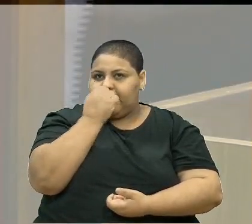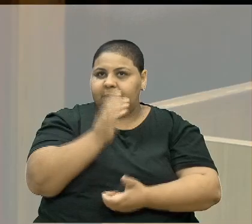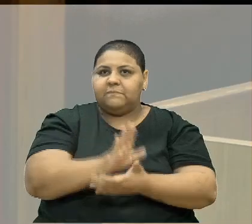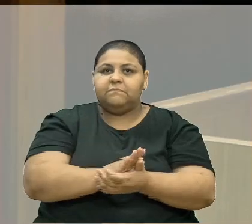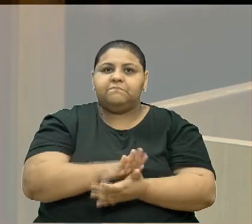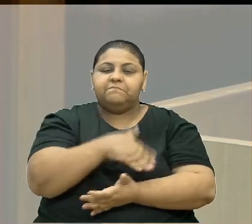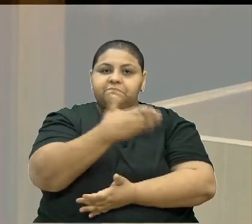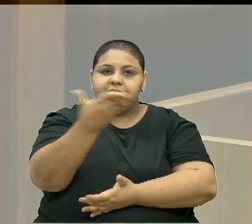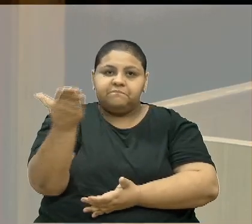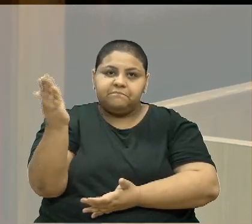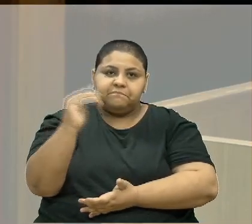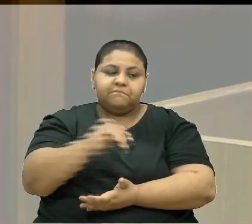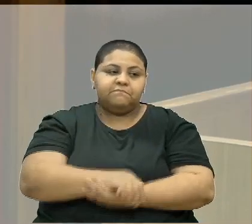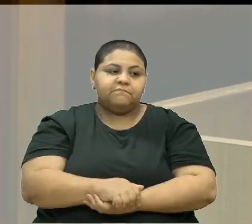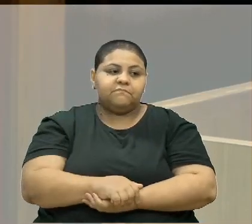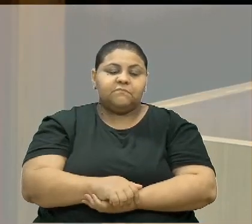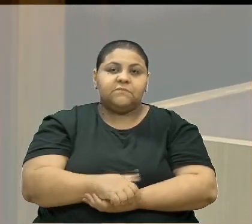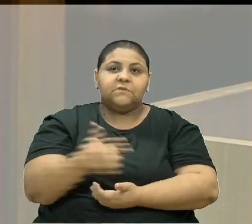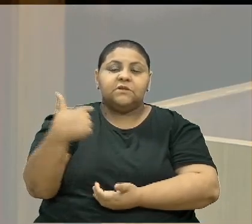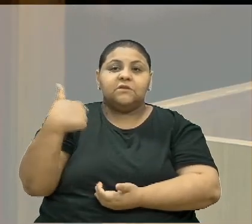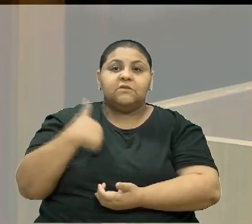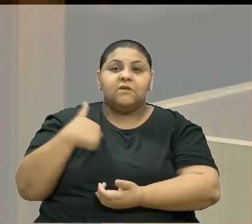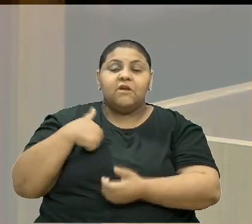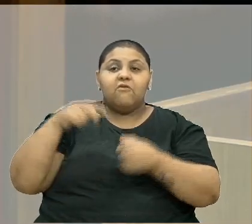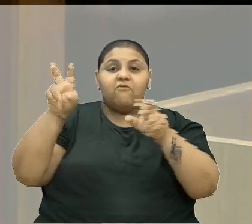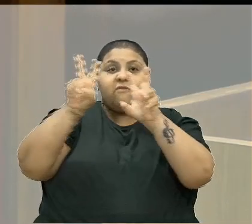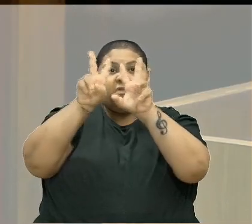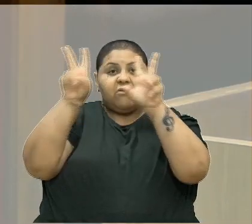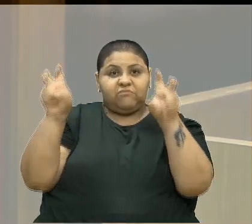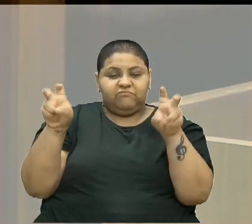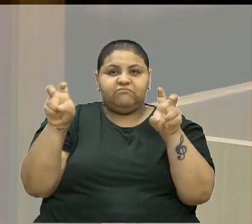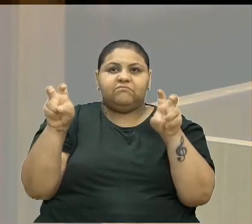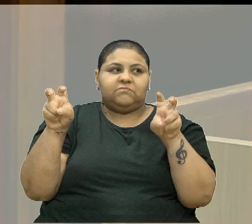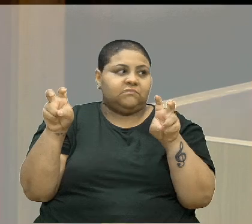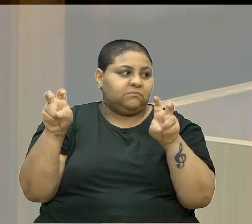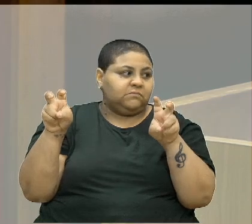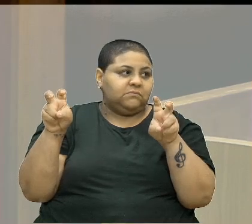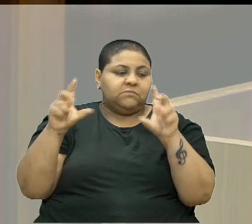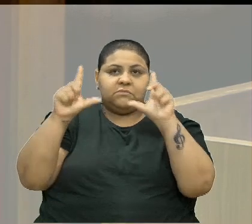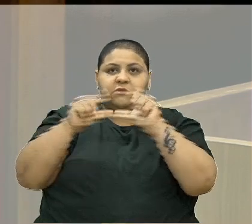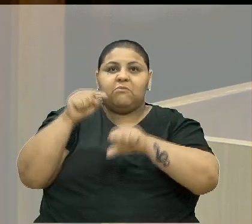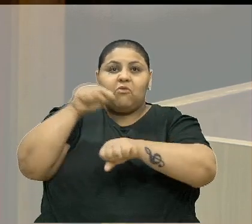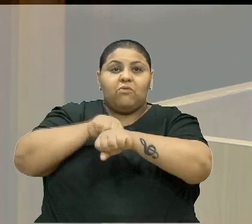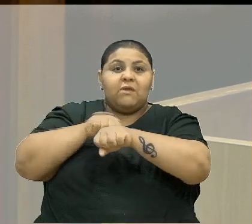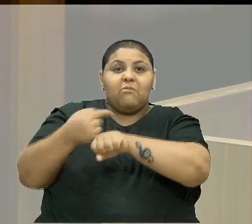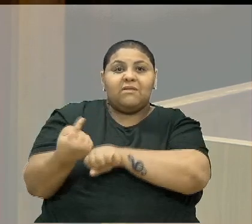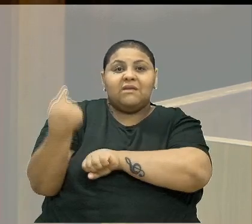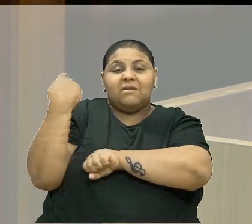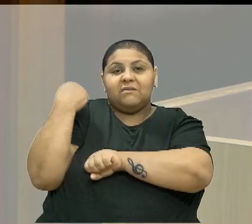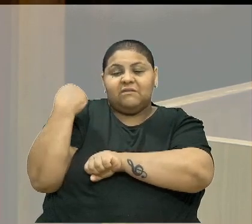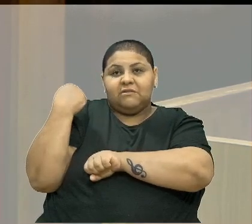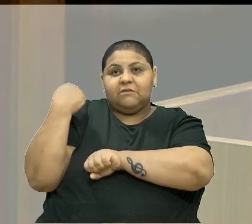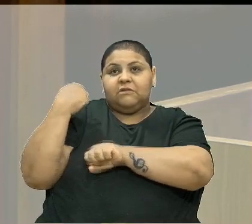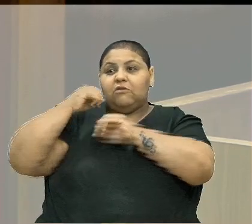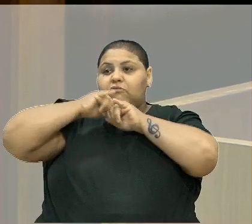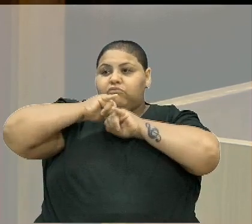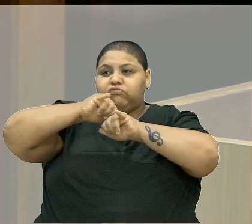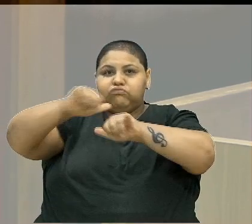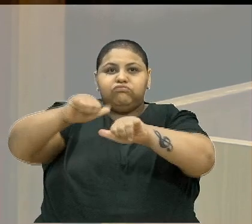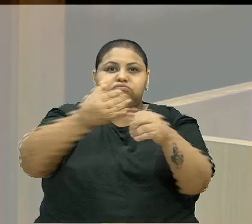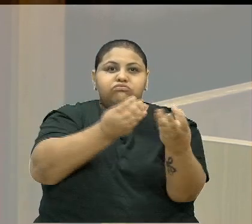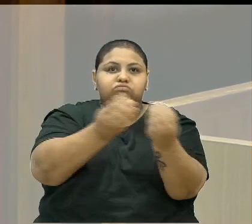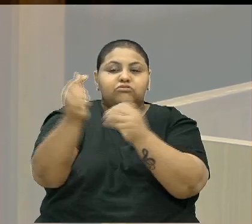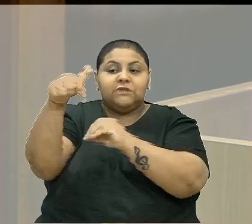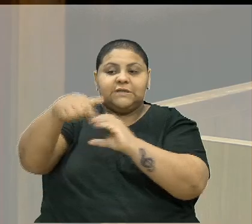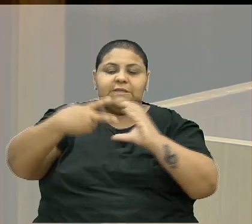Senhoras e senhores, eu trago aqui um assunto que há pouco tempo atrás repercutiu muito aqui